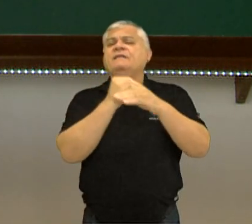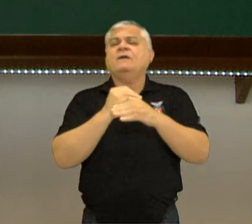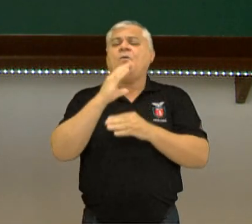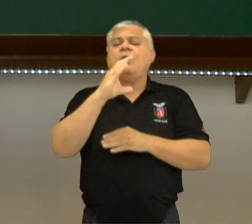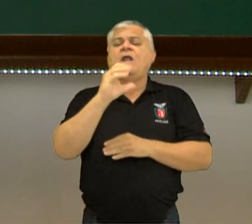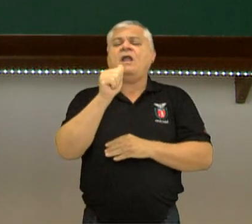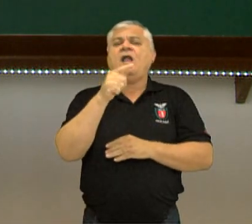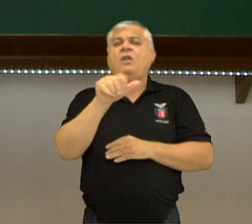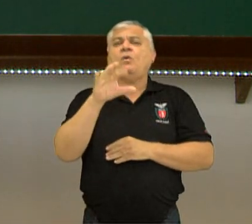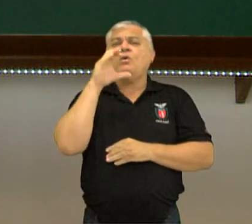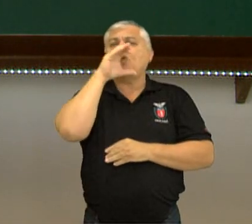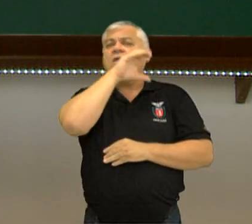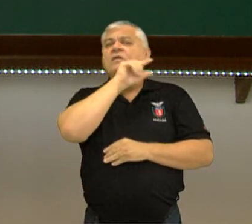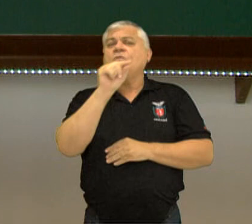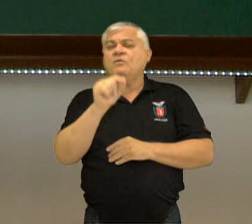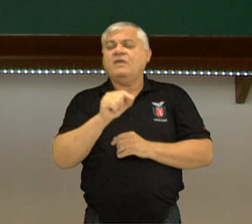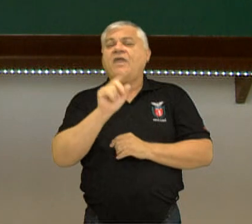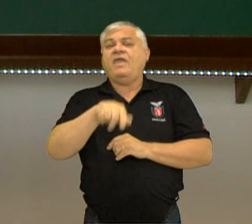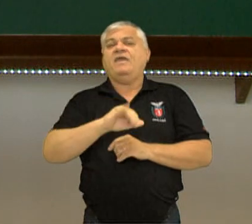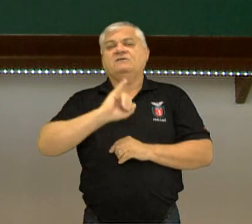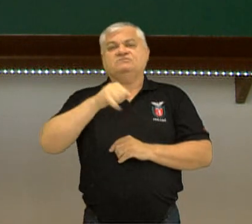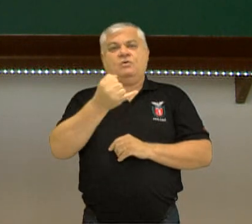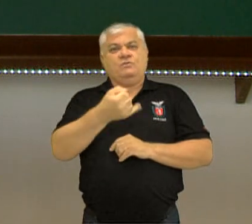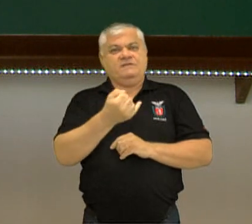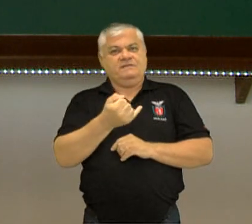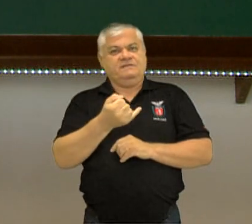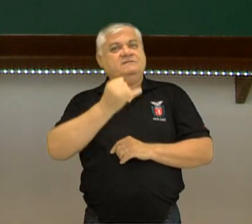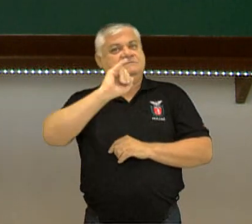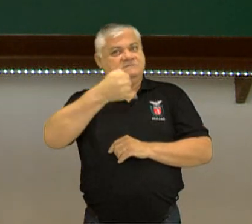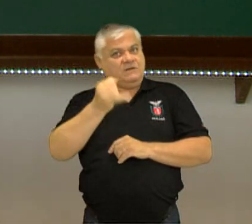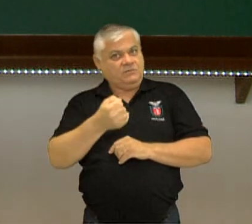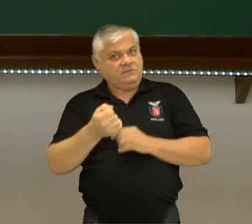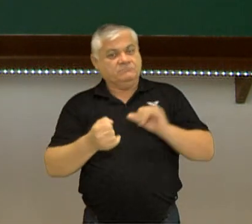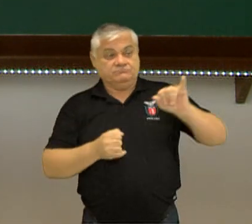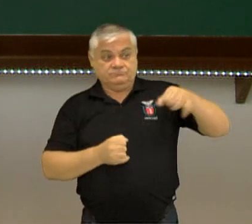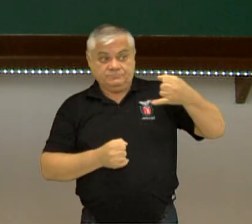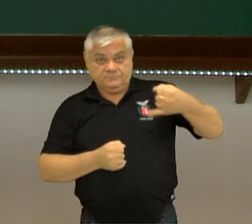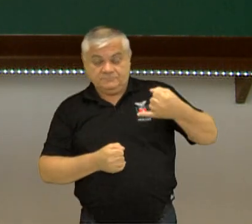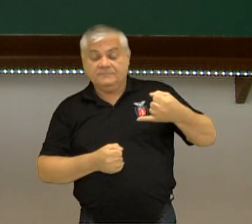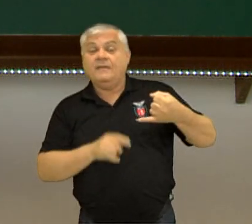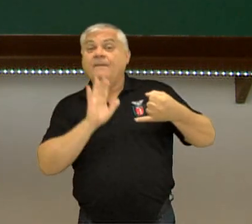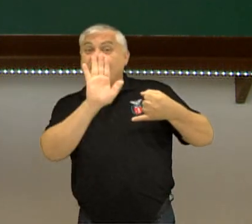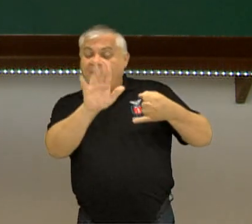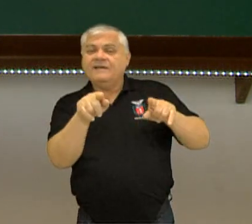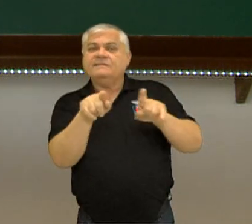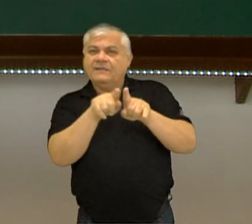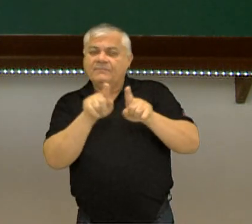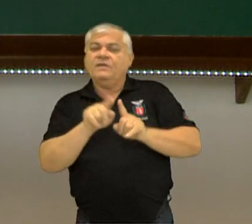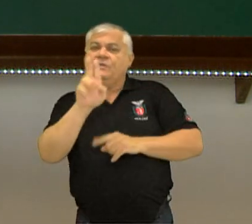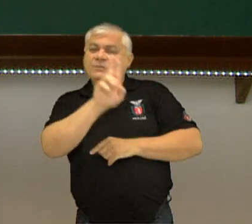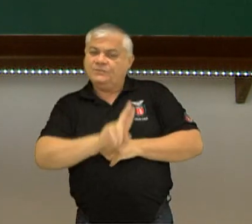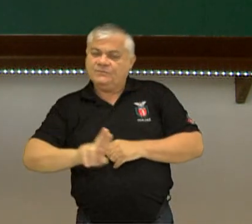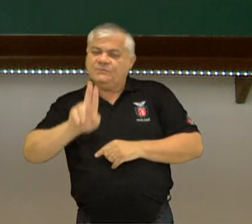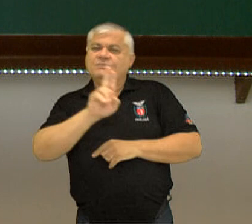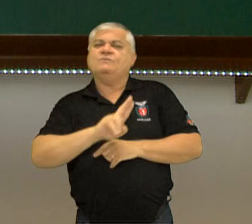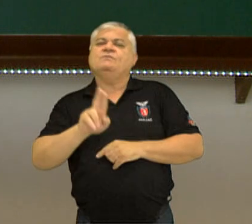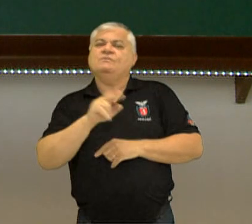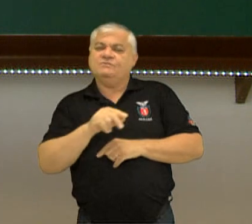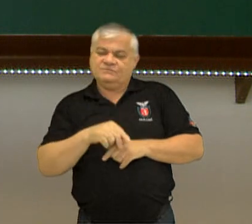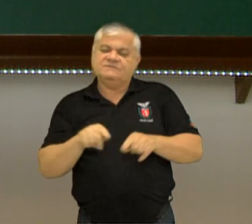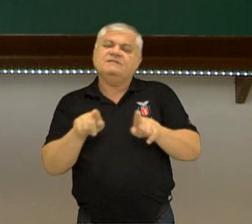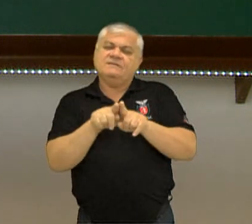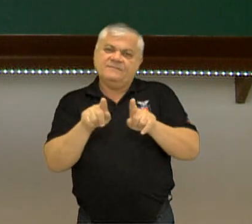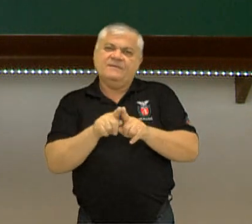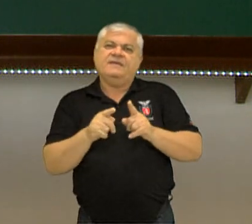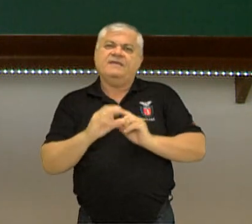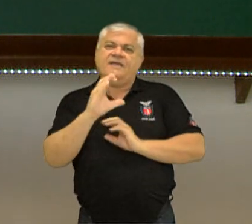internacional, o padrão para o calor é o Joule, mas também é usado no usual a unidade